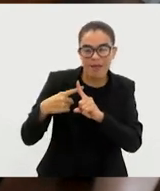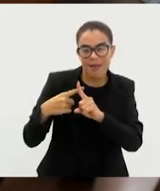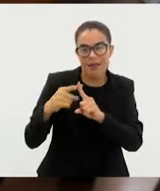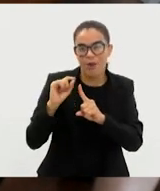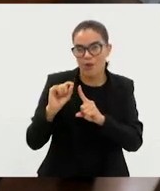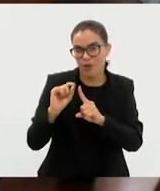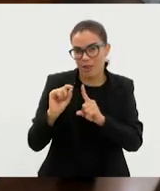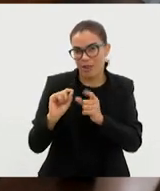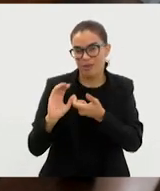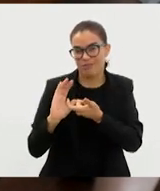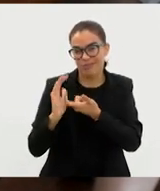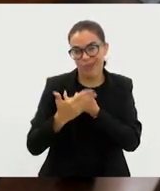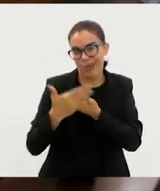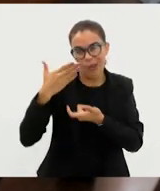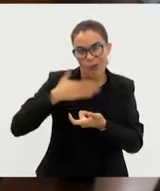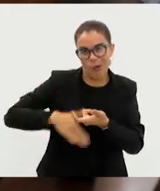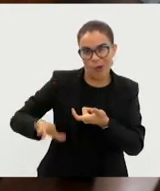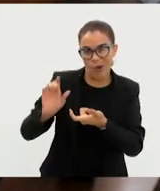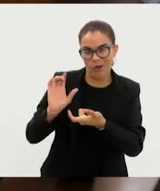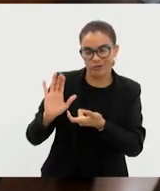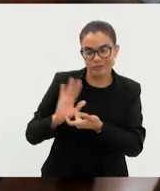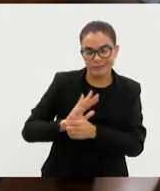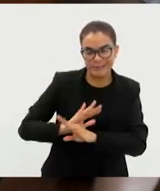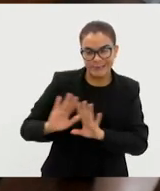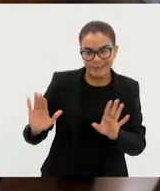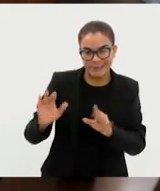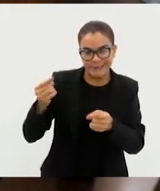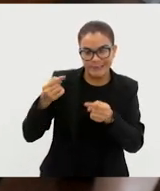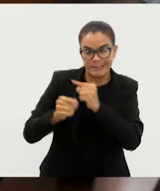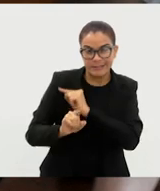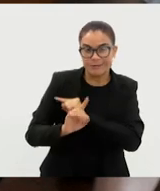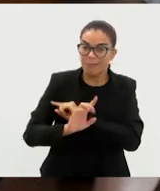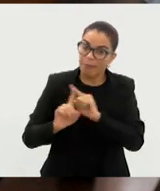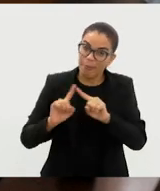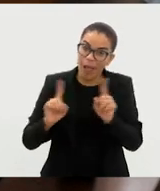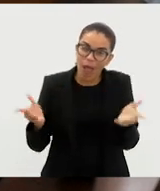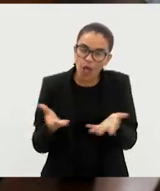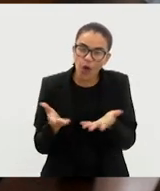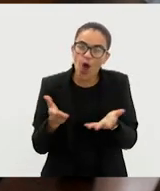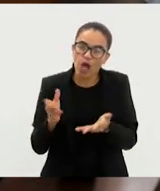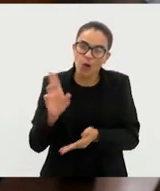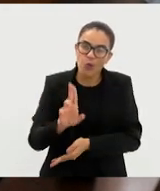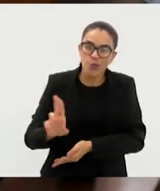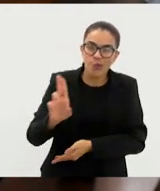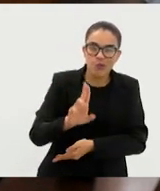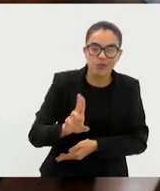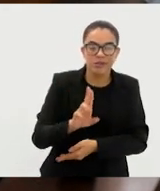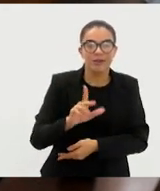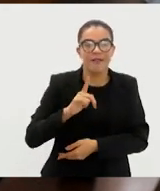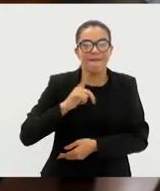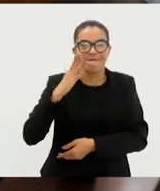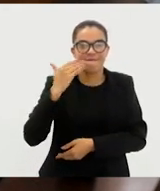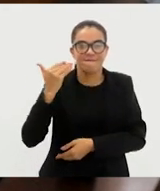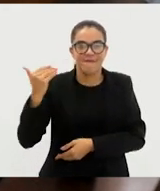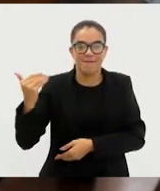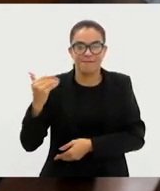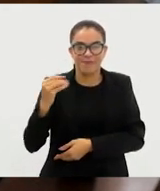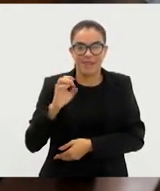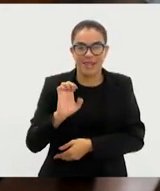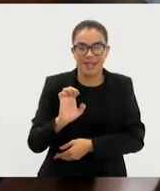vou usar um termo que eu não gosto, que é um anglicismo, mas está na moda, tem um famoso haircut. Né?